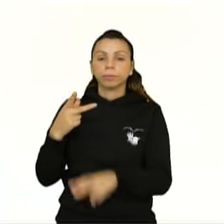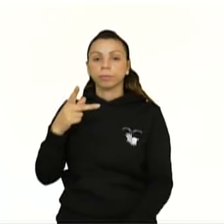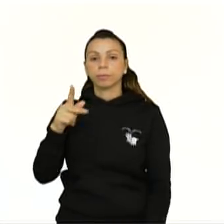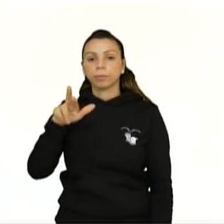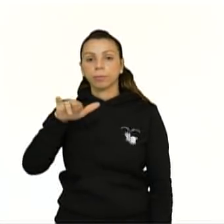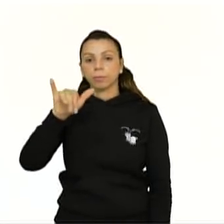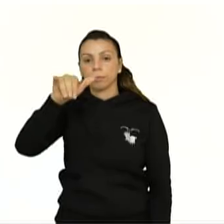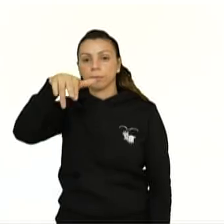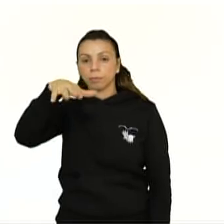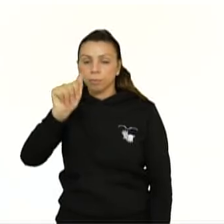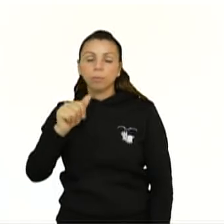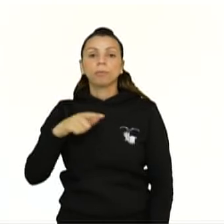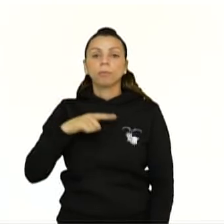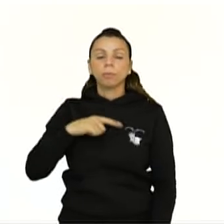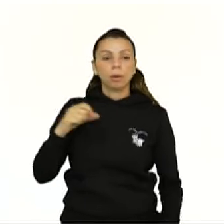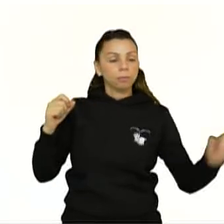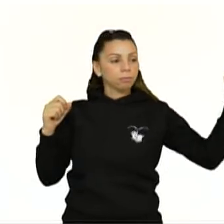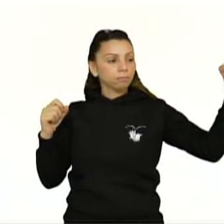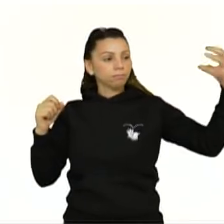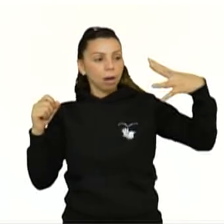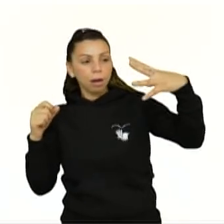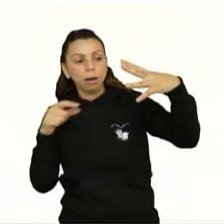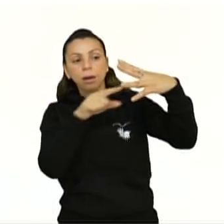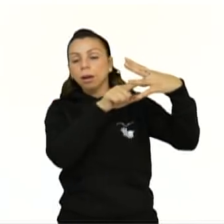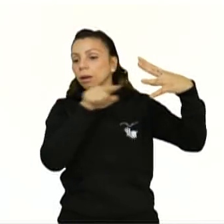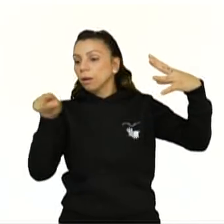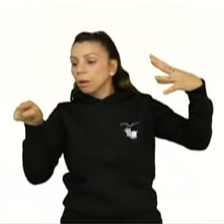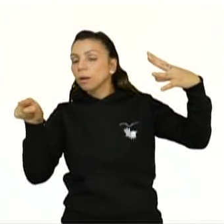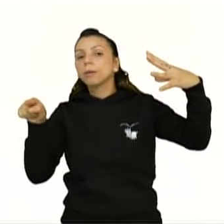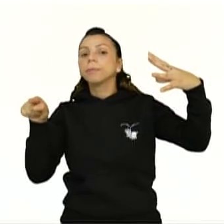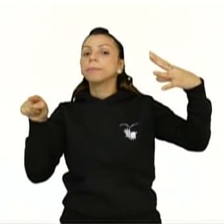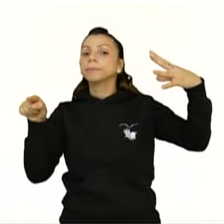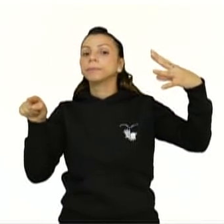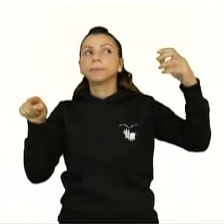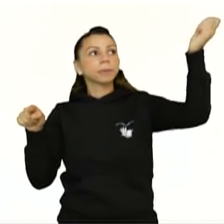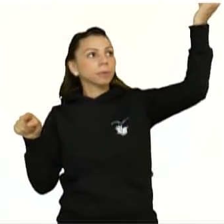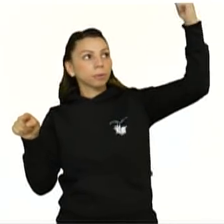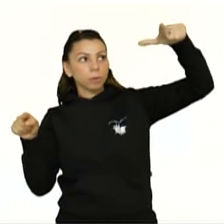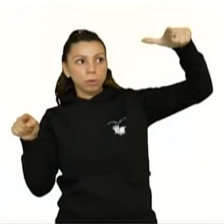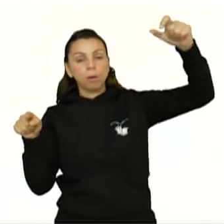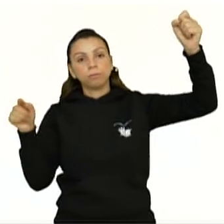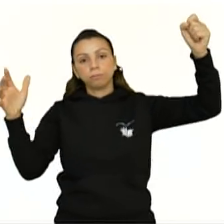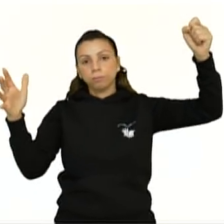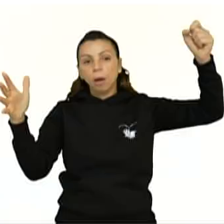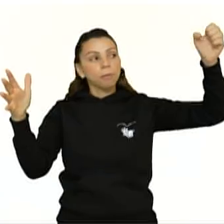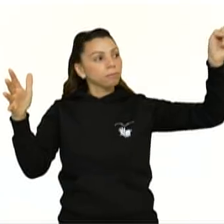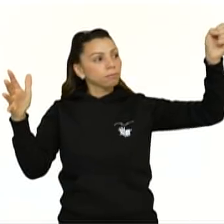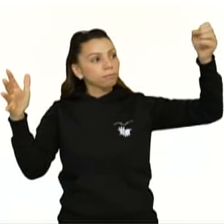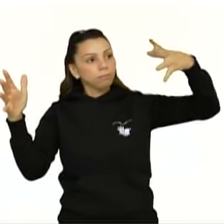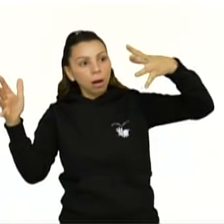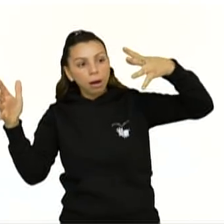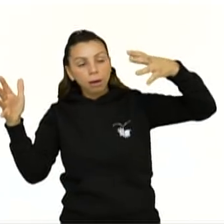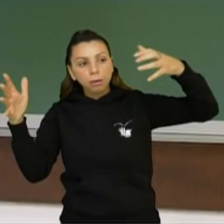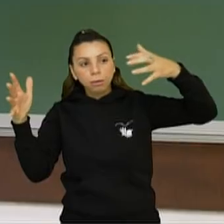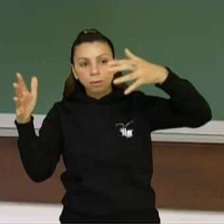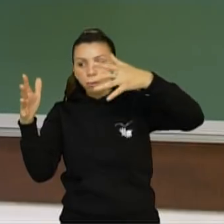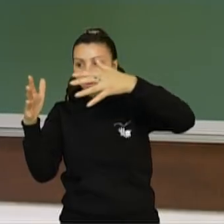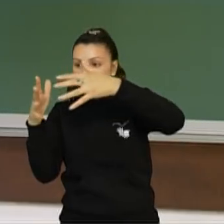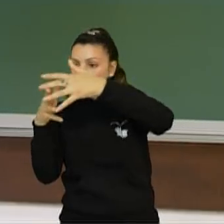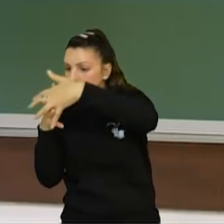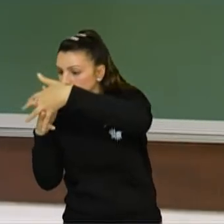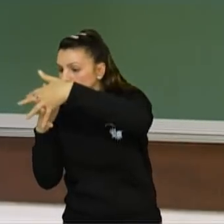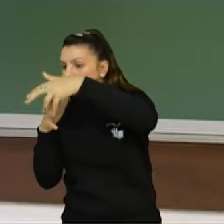que quando a luz branca era experimentada, a luz branca seria a luz do sol, tá? Experimentada passando pelo prisma, então essas cores elas